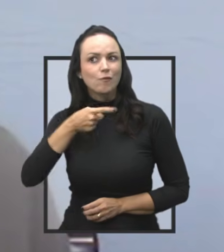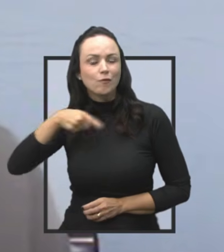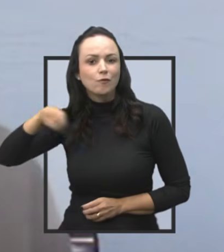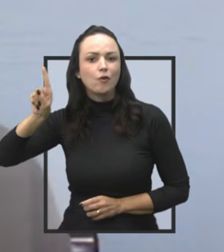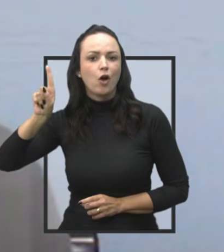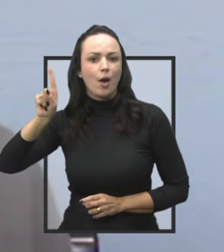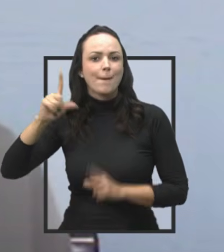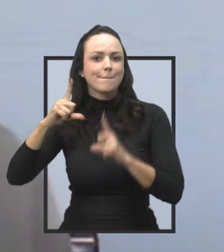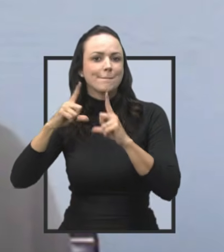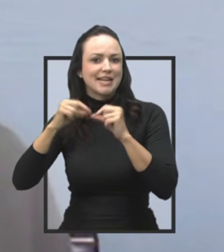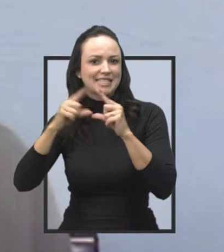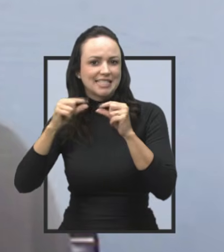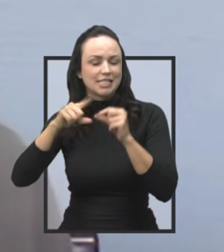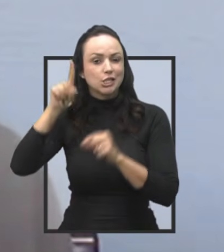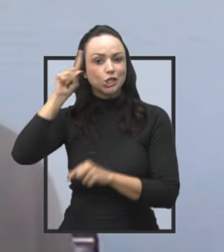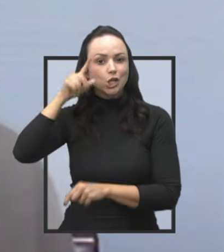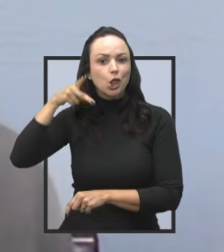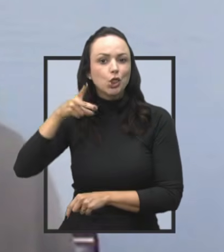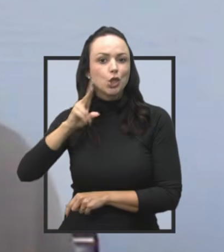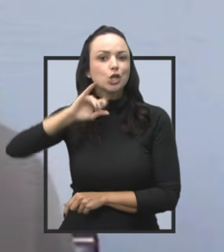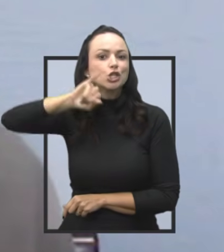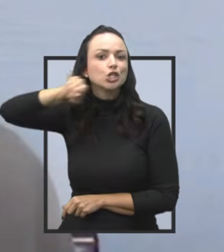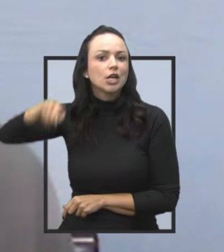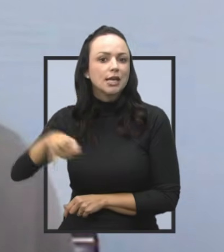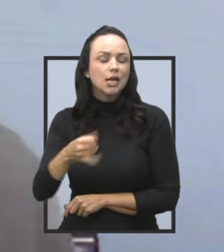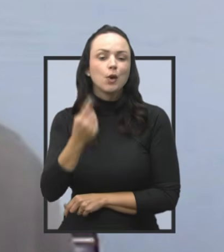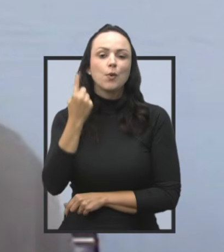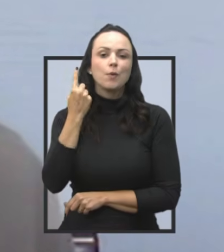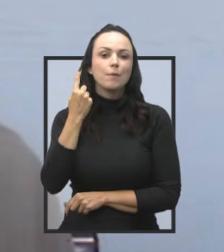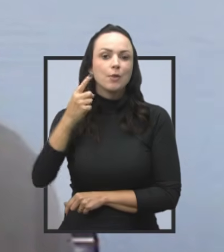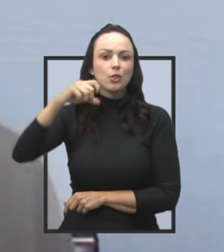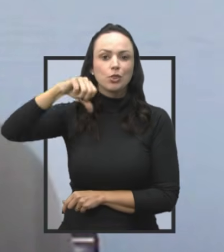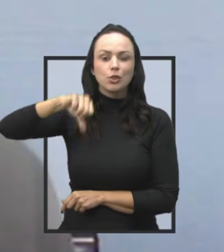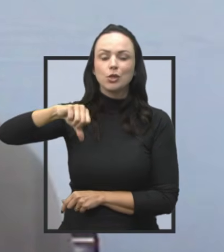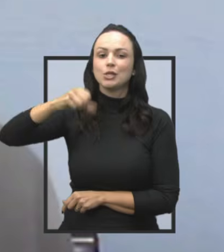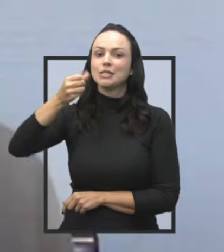para Brasília no dia 2 de janeiro de